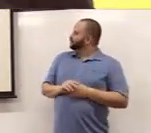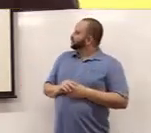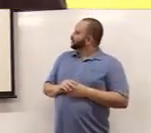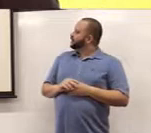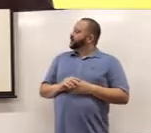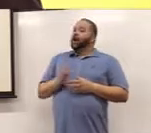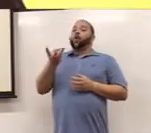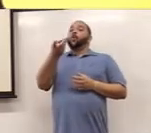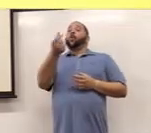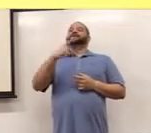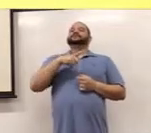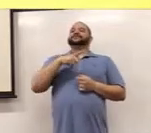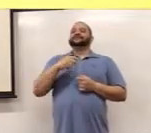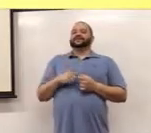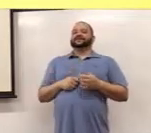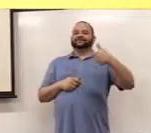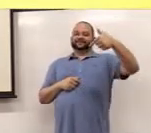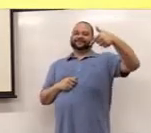Quantas notas musicais a gente tem?